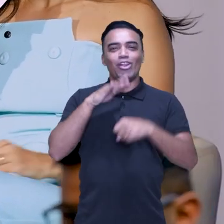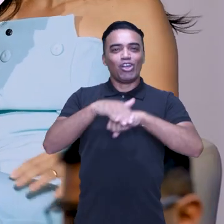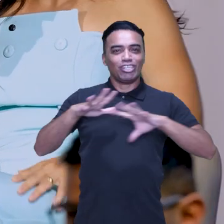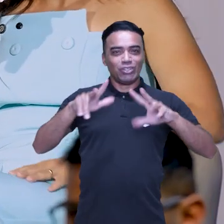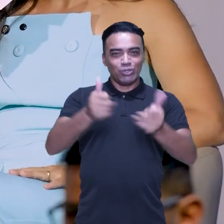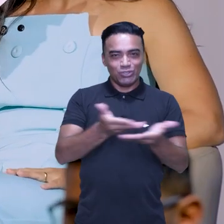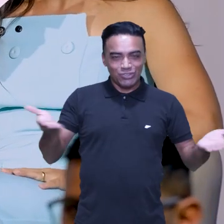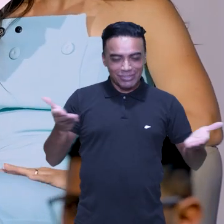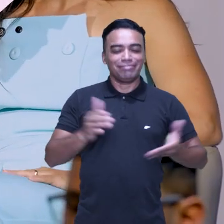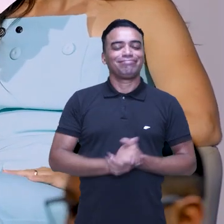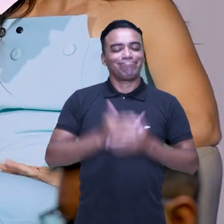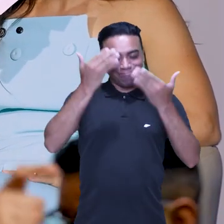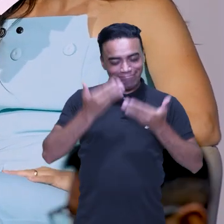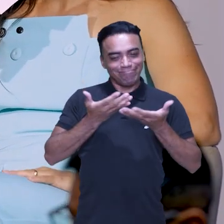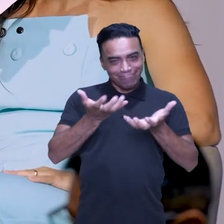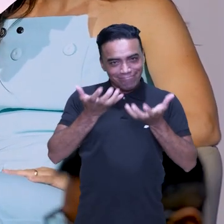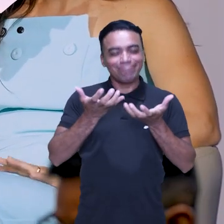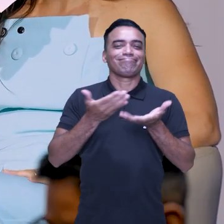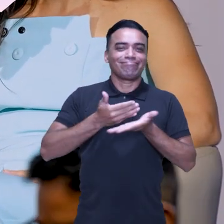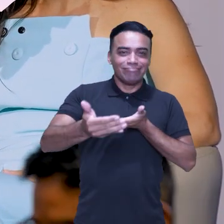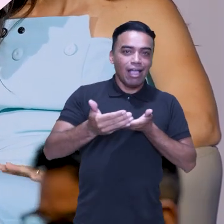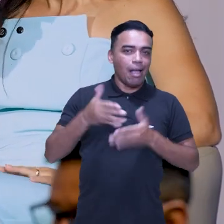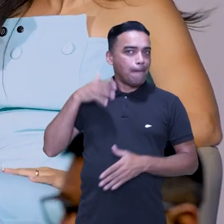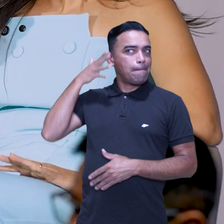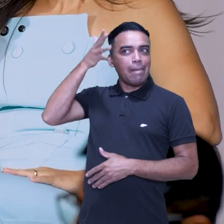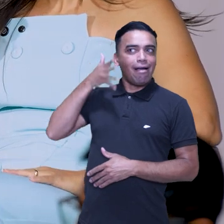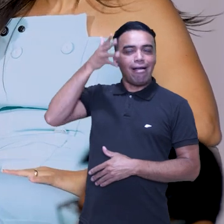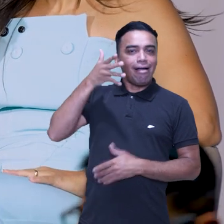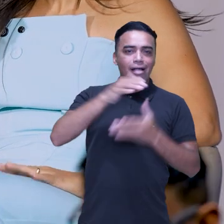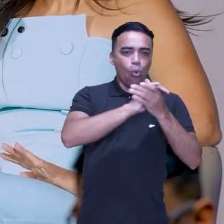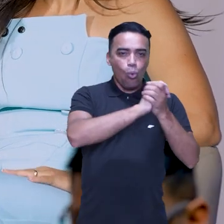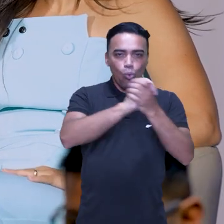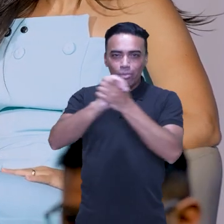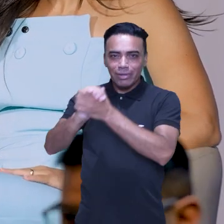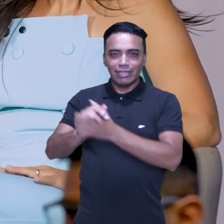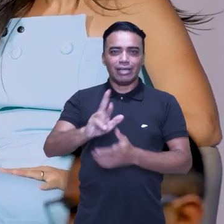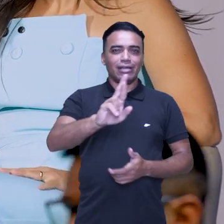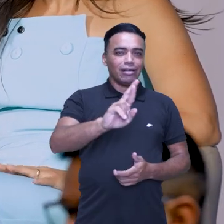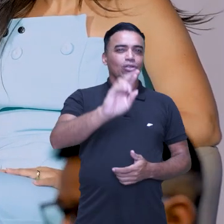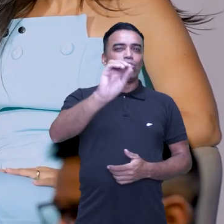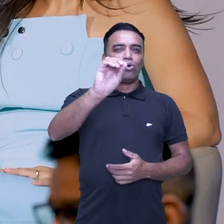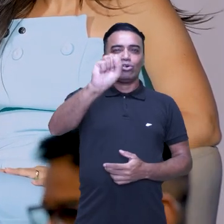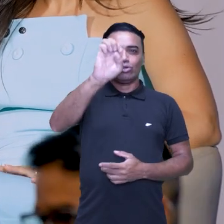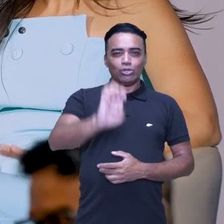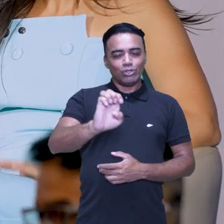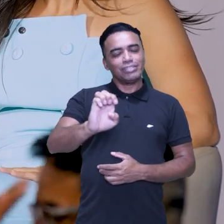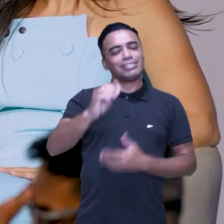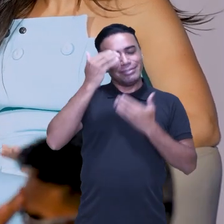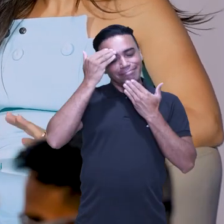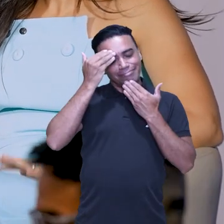todos. Eu quero começar essa minha fala cumprimentando a Rose. Obrigada, viu,